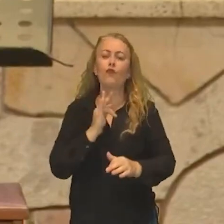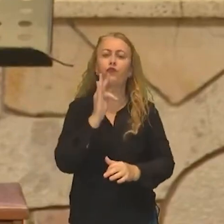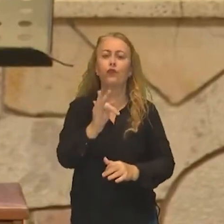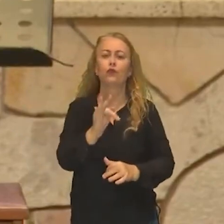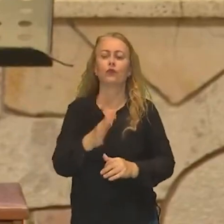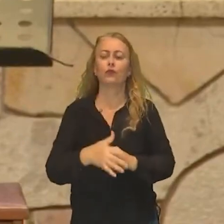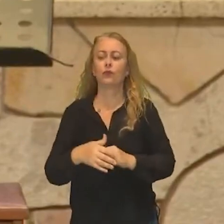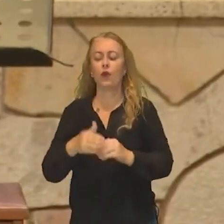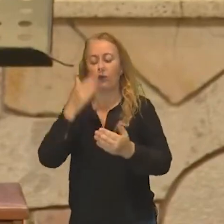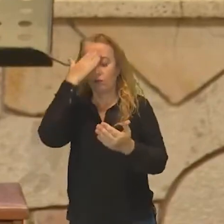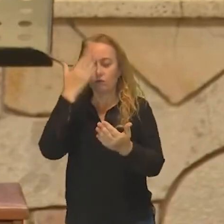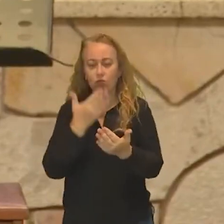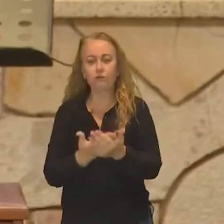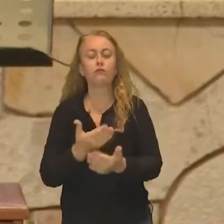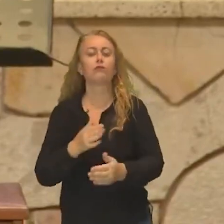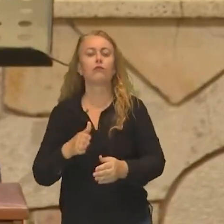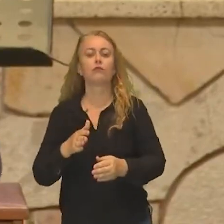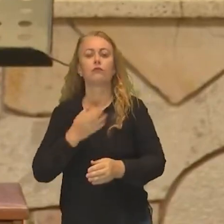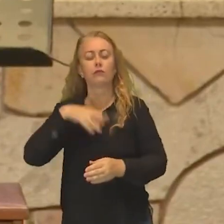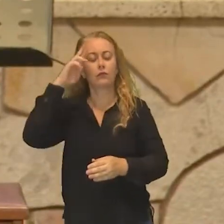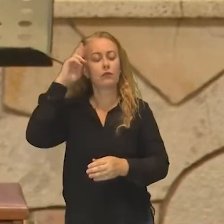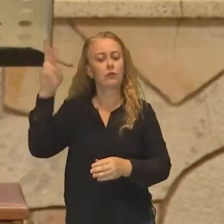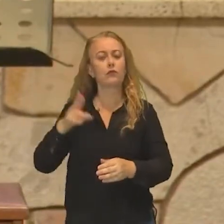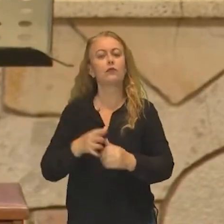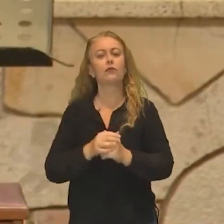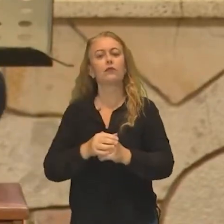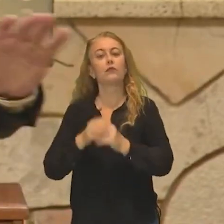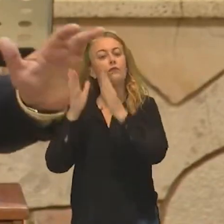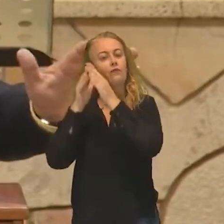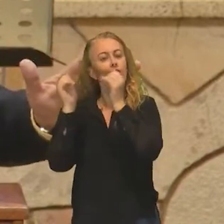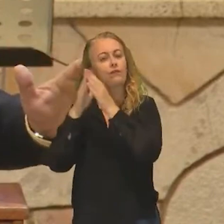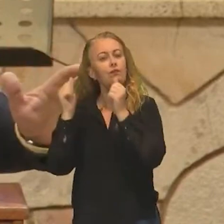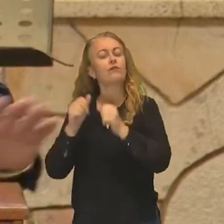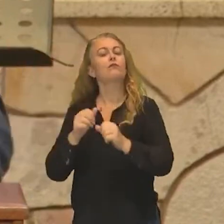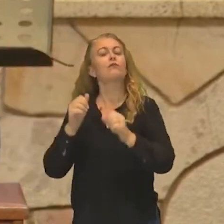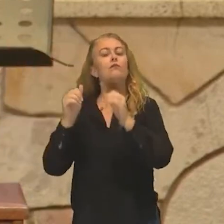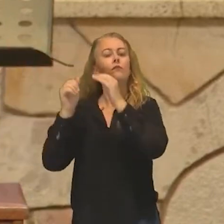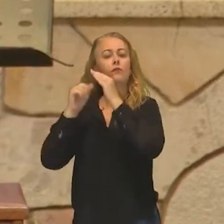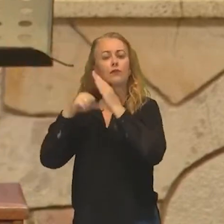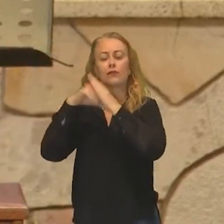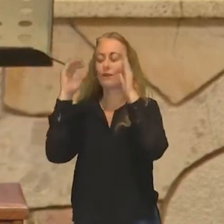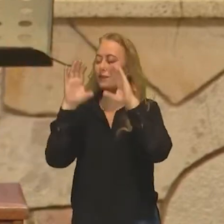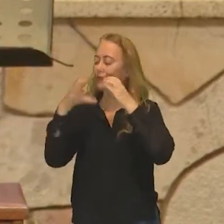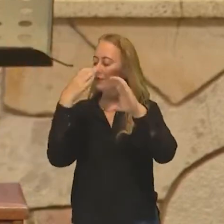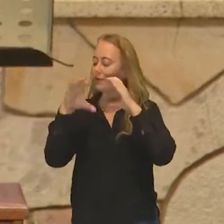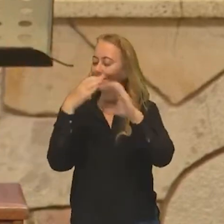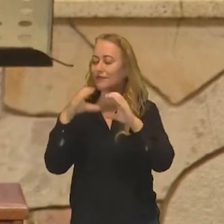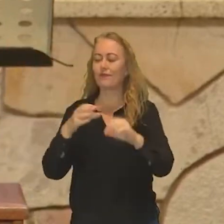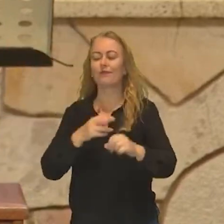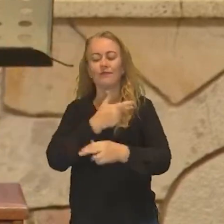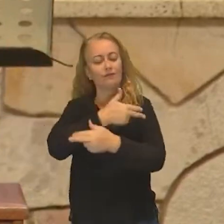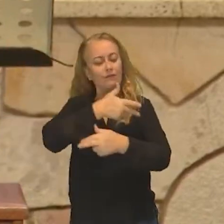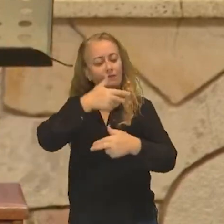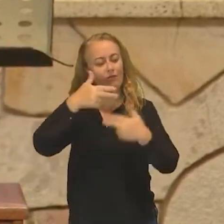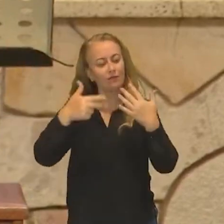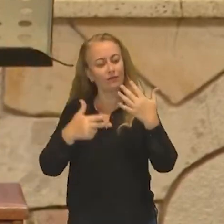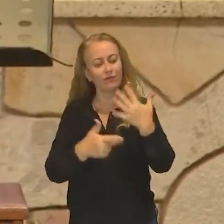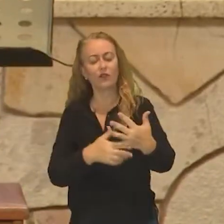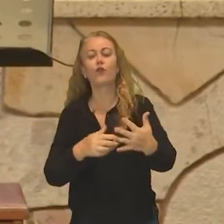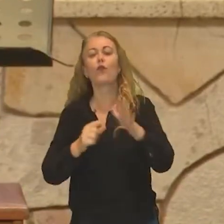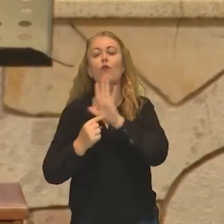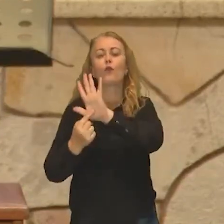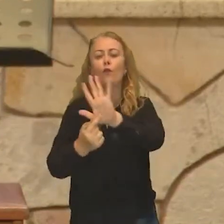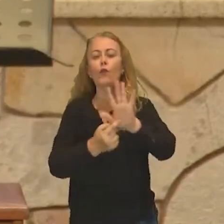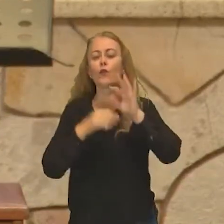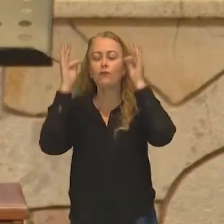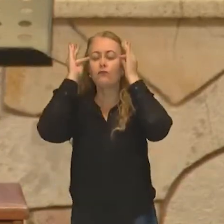você pode confiar plenamente no Senhor, porque nós cantamos aqui nesta noite algumas canções que revelam a fidelidade de